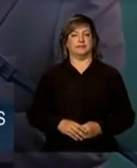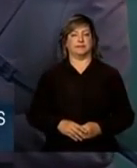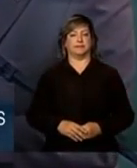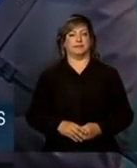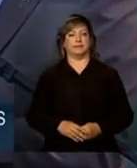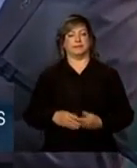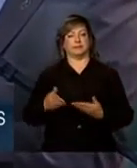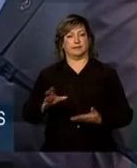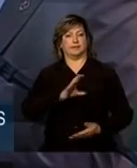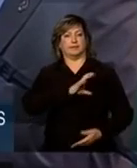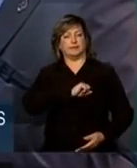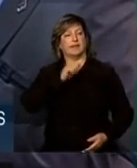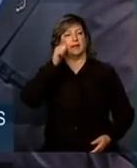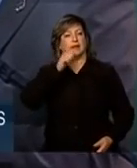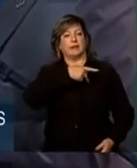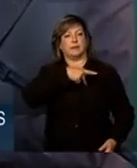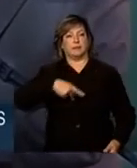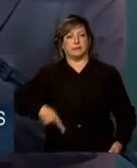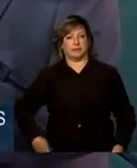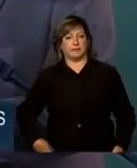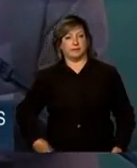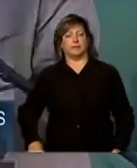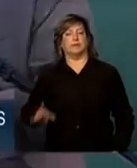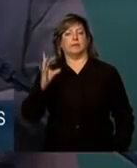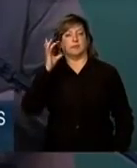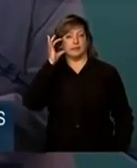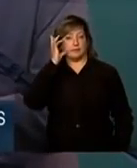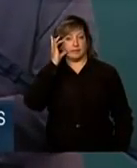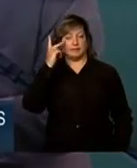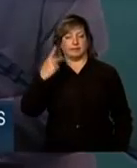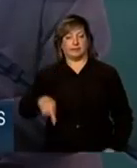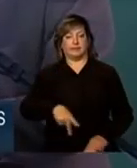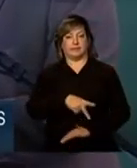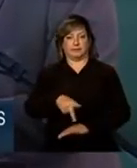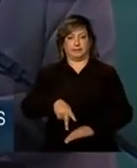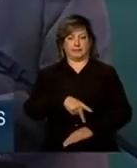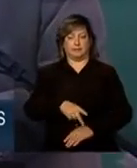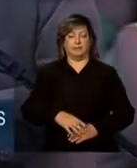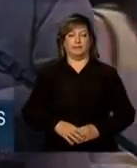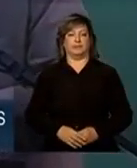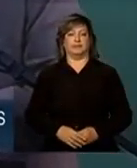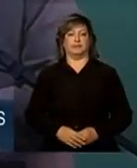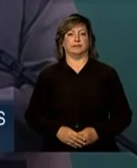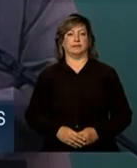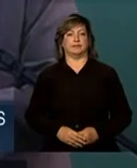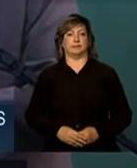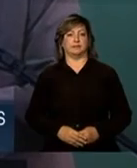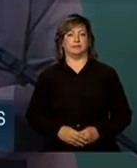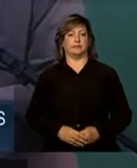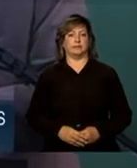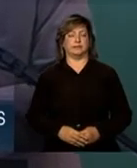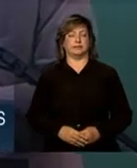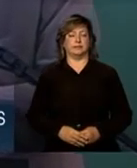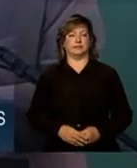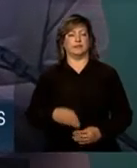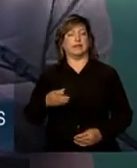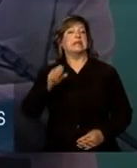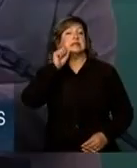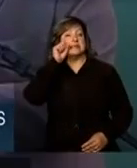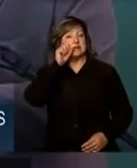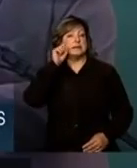a nossa querida presidenta da República, Dilma Rousseff, ao